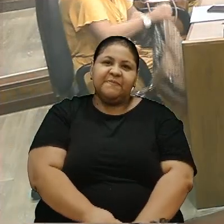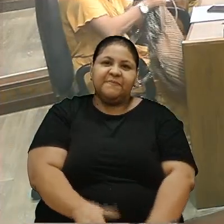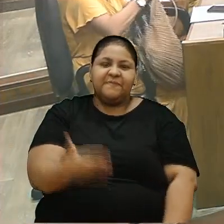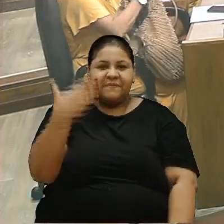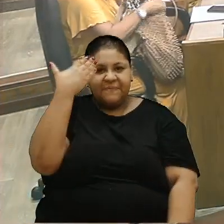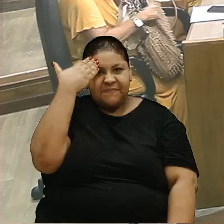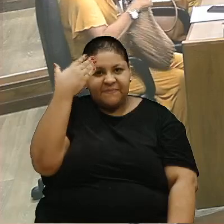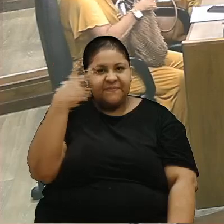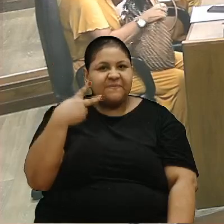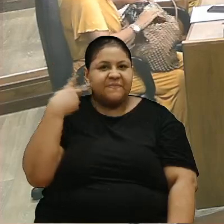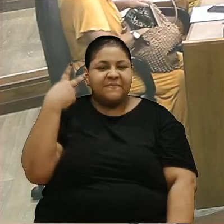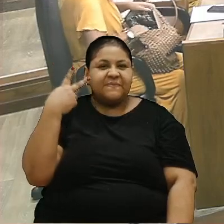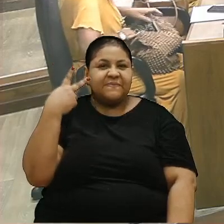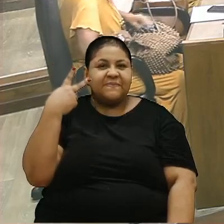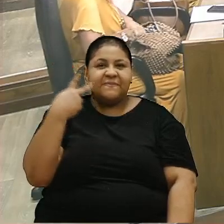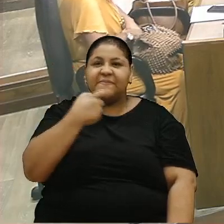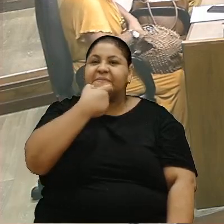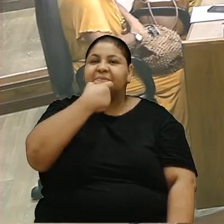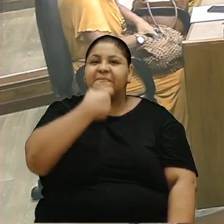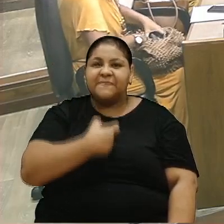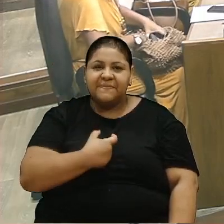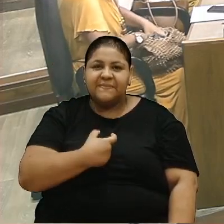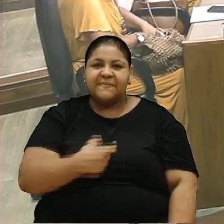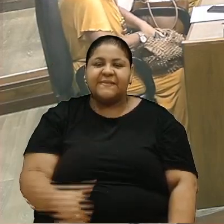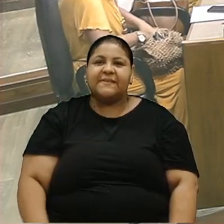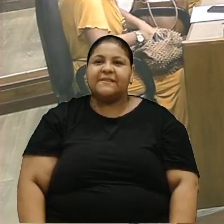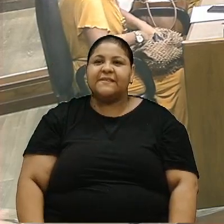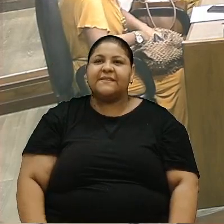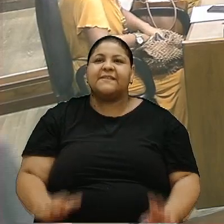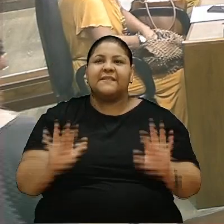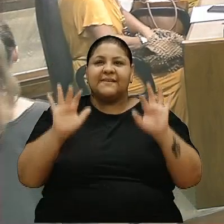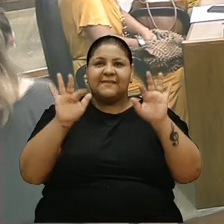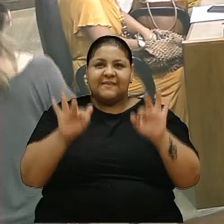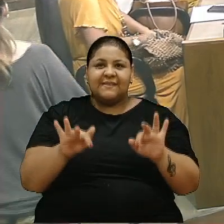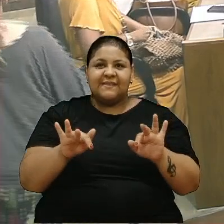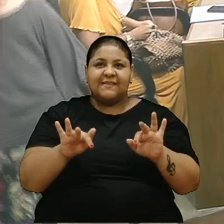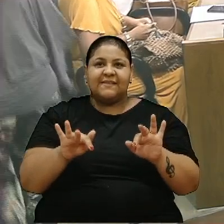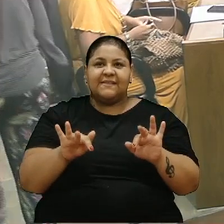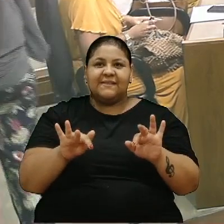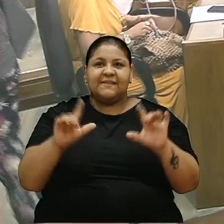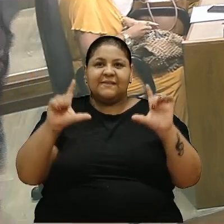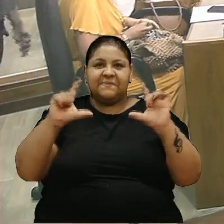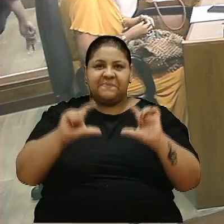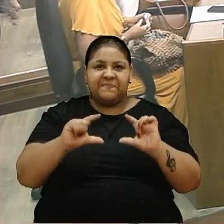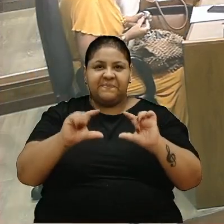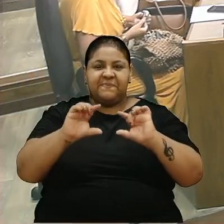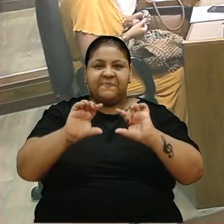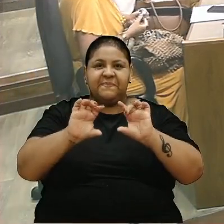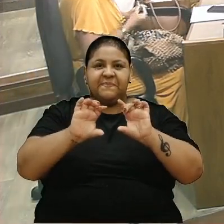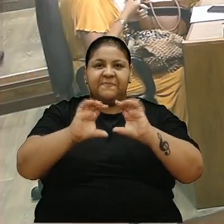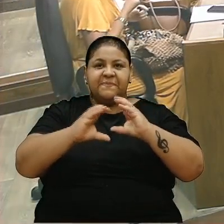Obrigado, vereador Cristiano Becker. Encerrada as pequenas comunicações. Com a